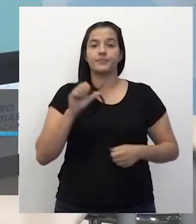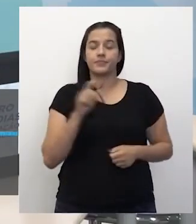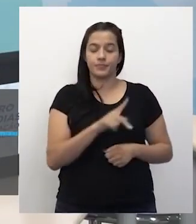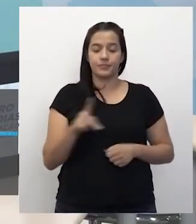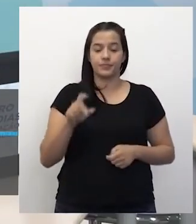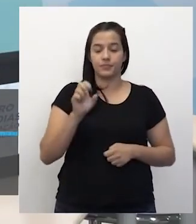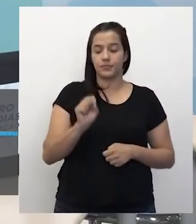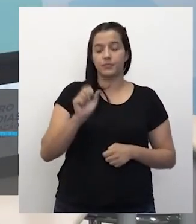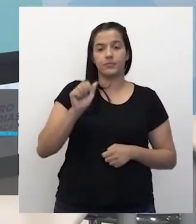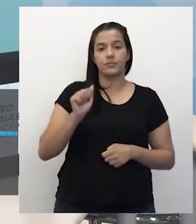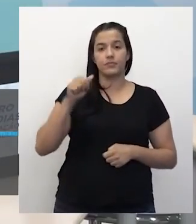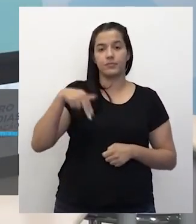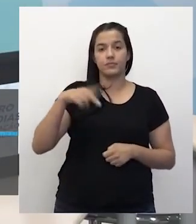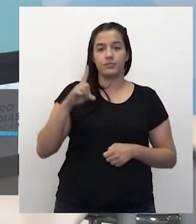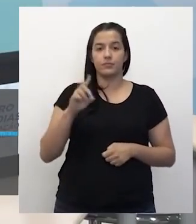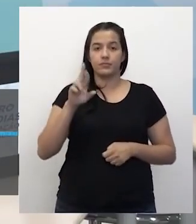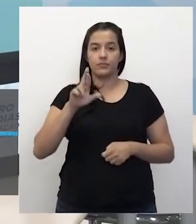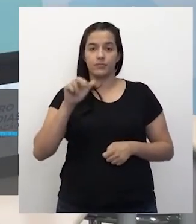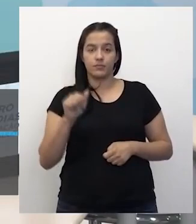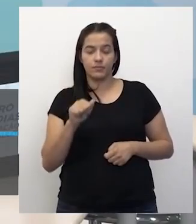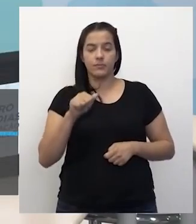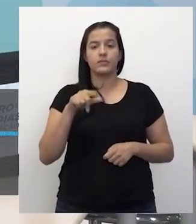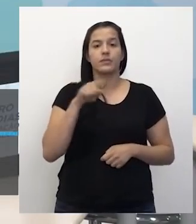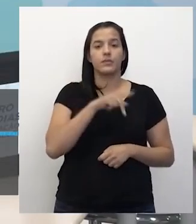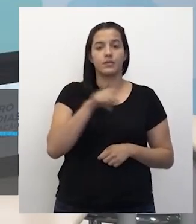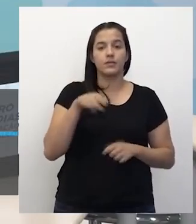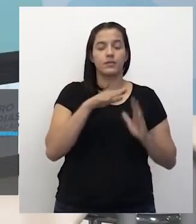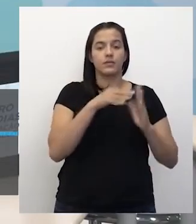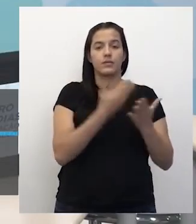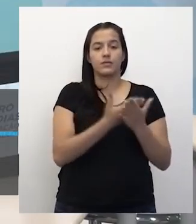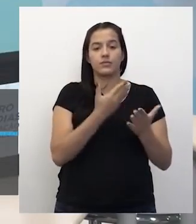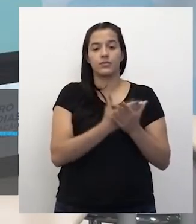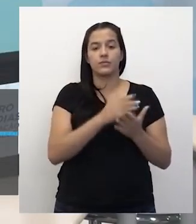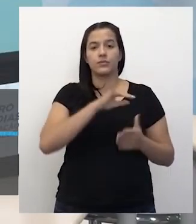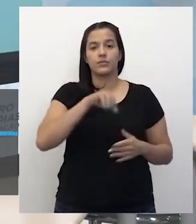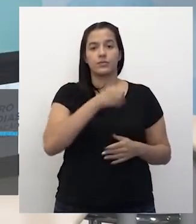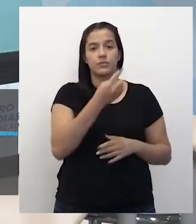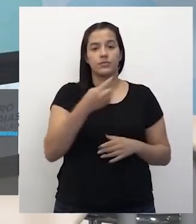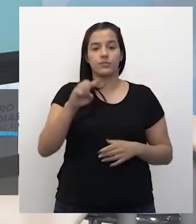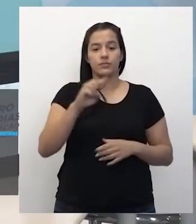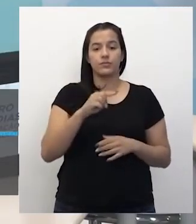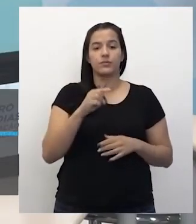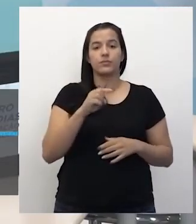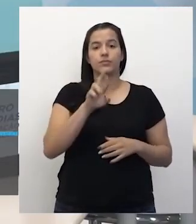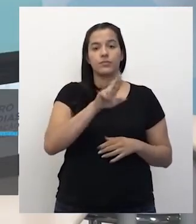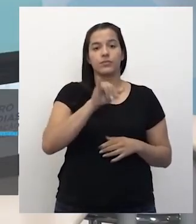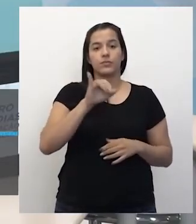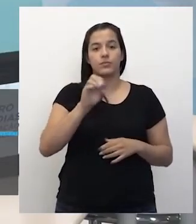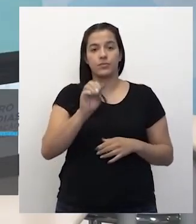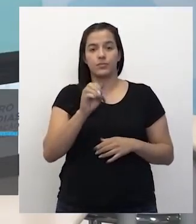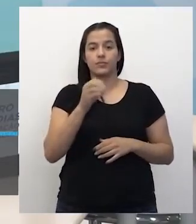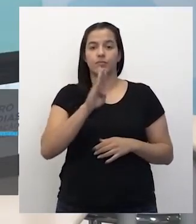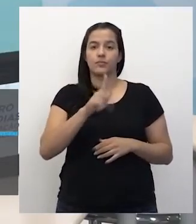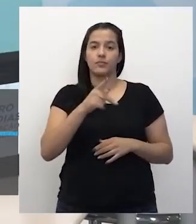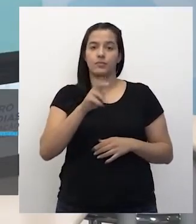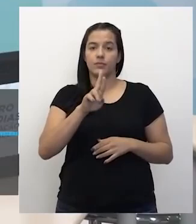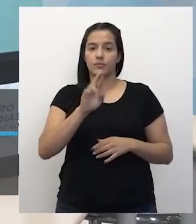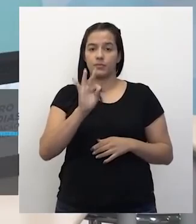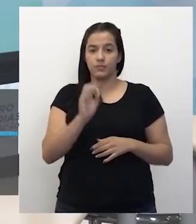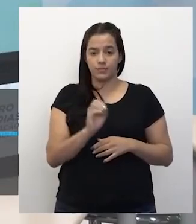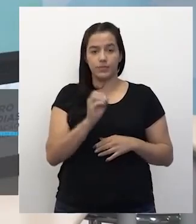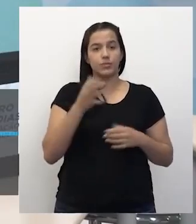Sandra, lá da Escola Alzira do Vale Hollenberg, de São José do Rio Preto, todos aqui acompanhando a